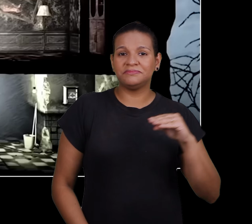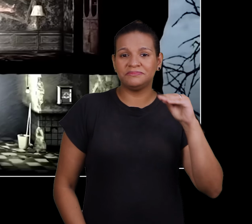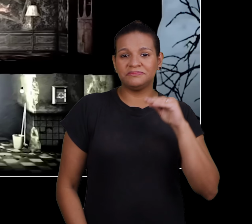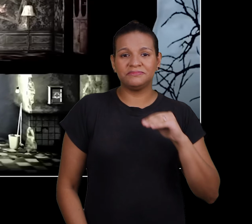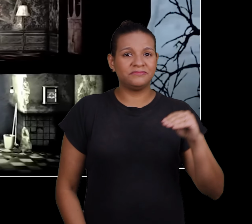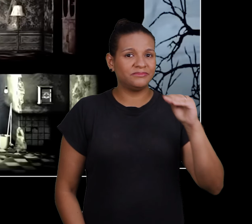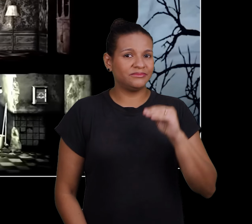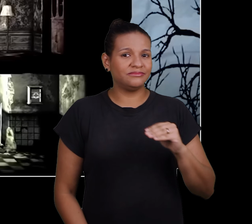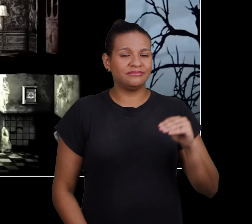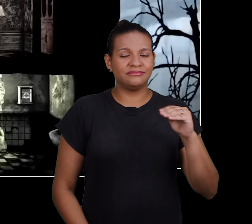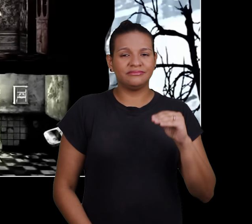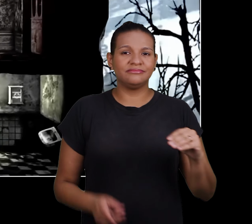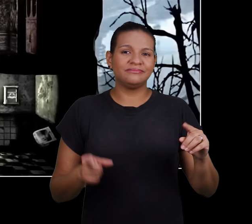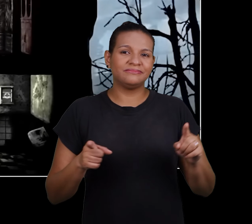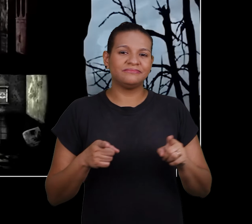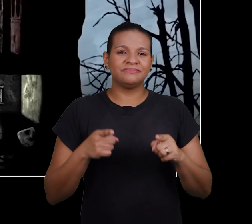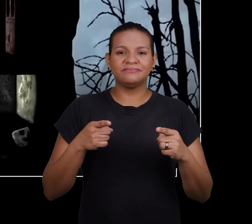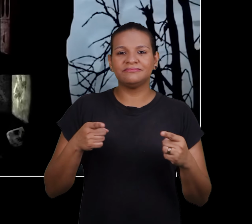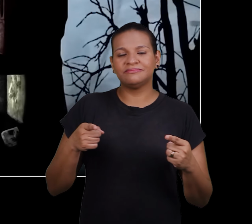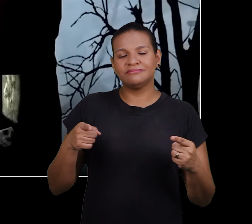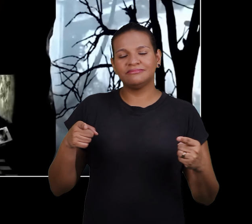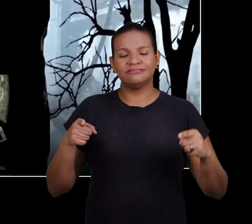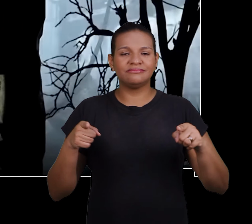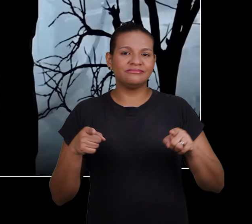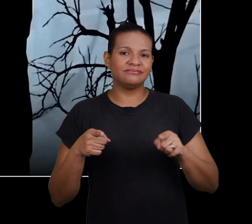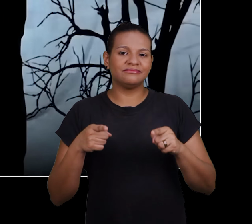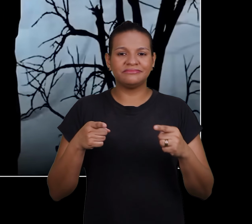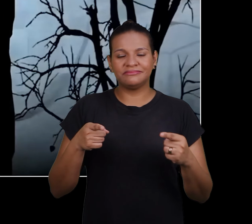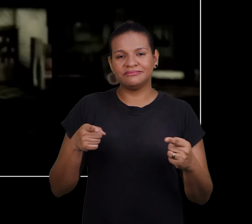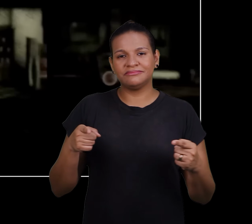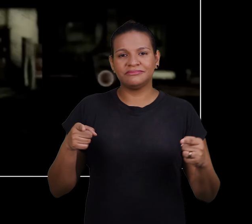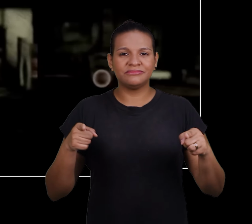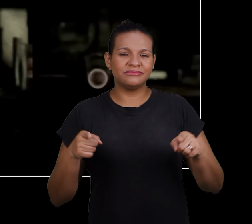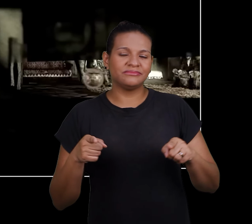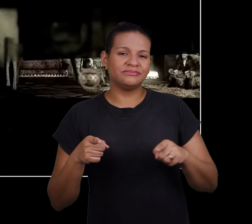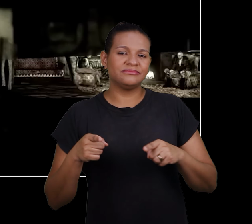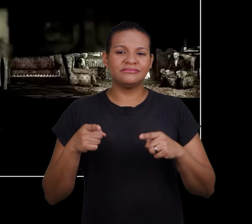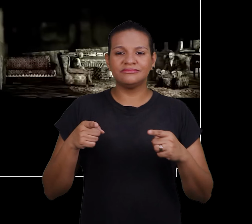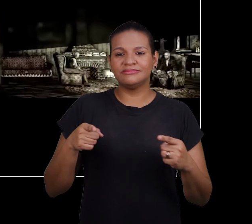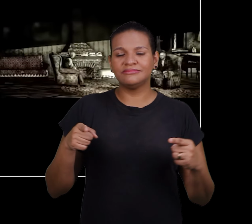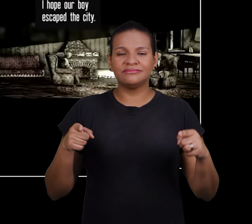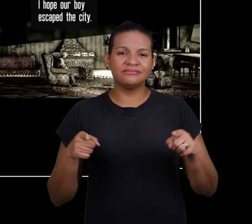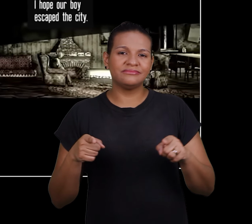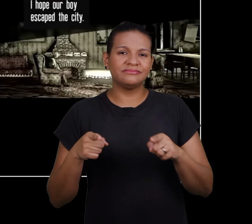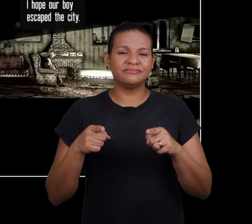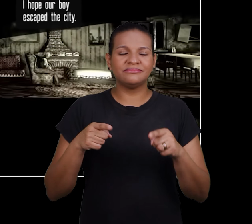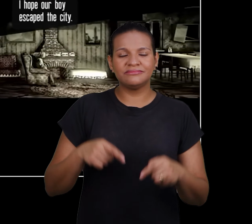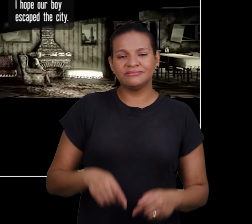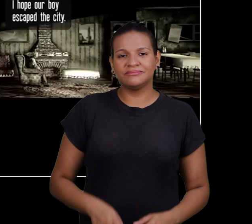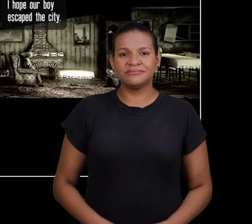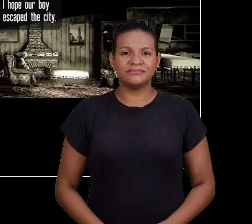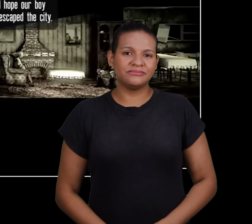We were a group. We would do anything to stay alive.